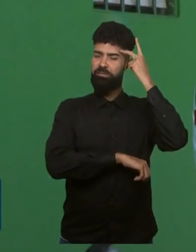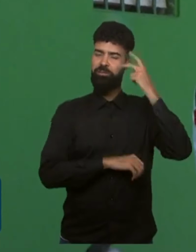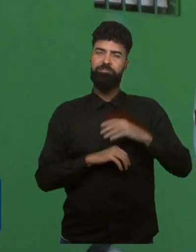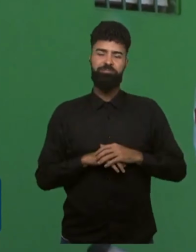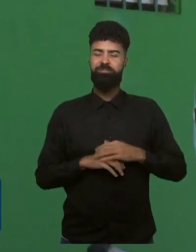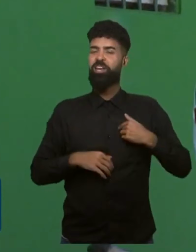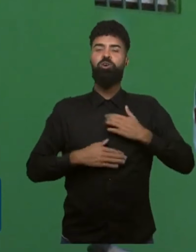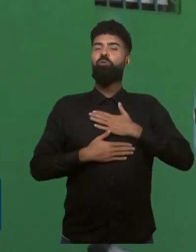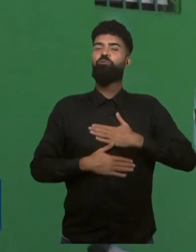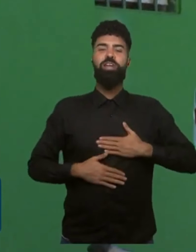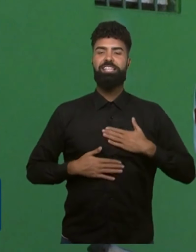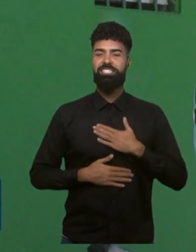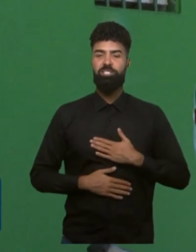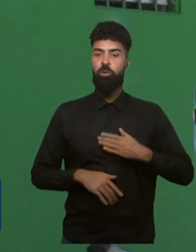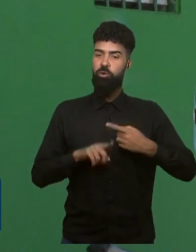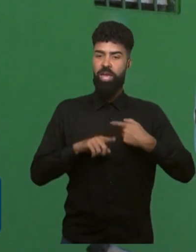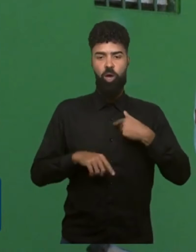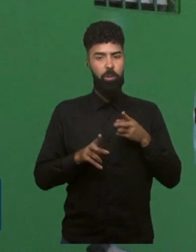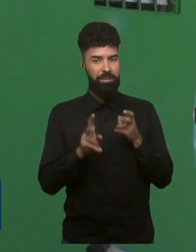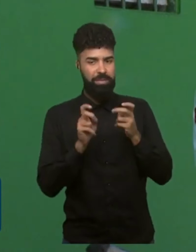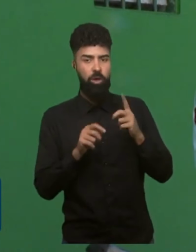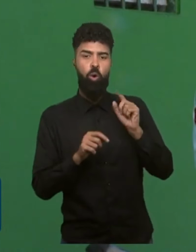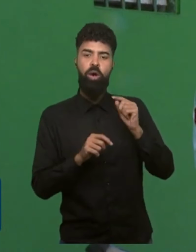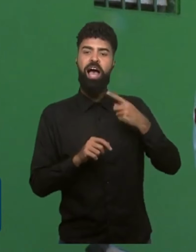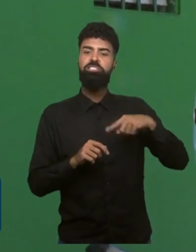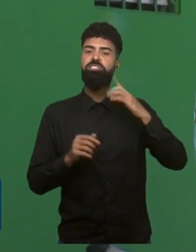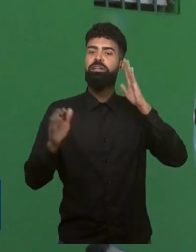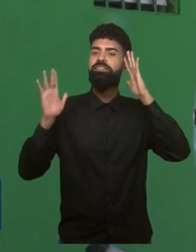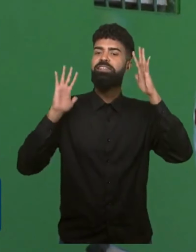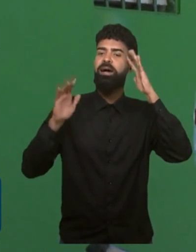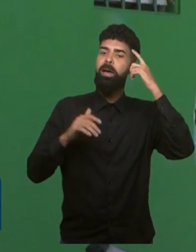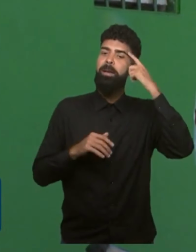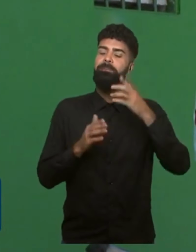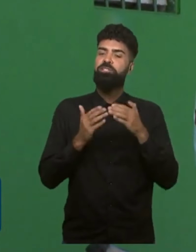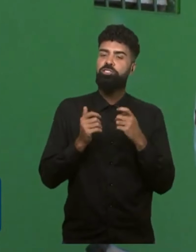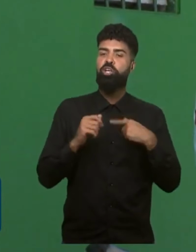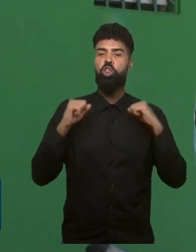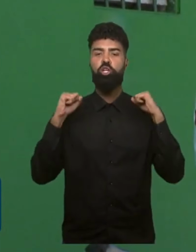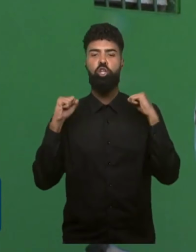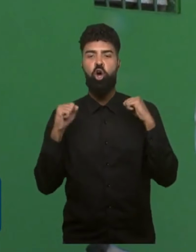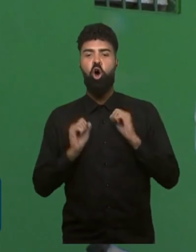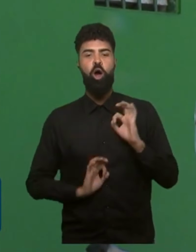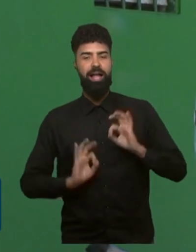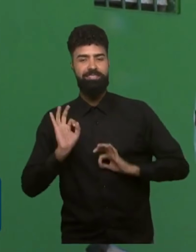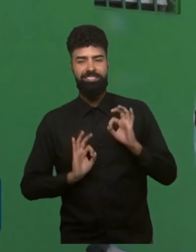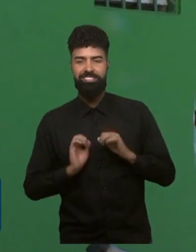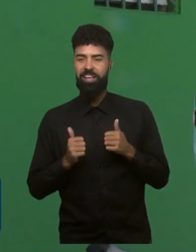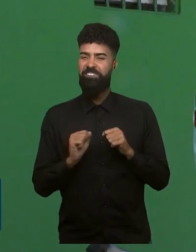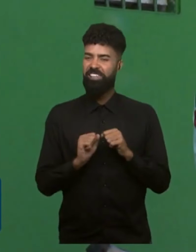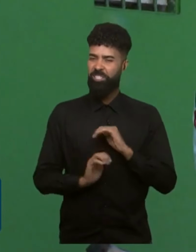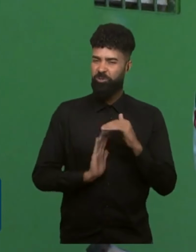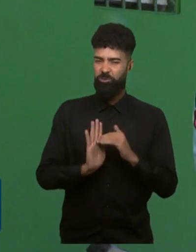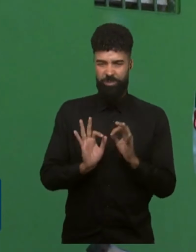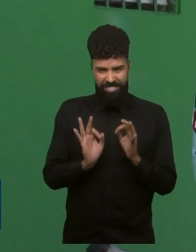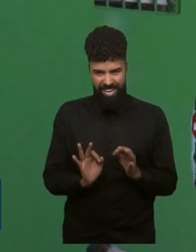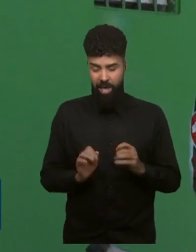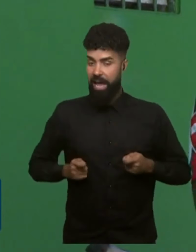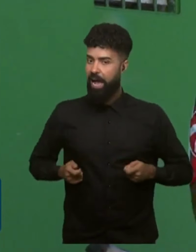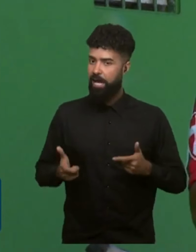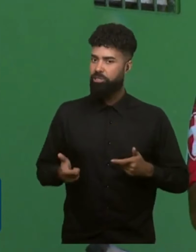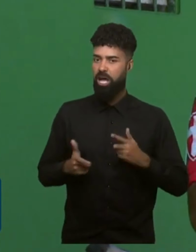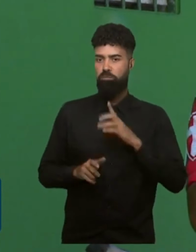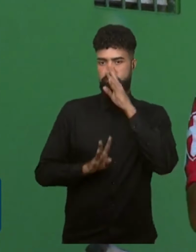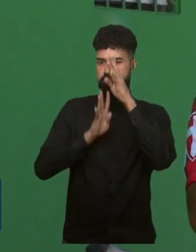por ver que o que a gente sempre clamava como torcedor, que era organização, fazer as coisas certas, não gastar aquilo que não tem para poder formar um